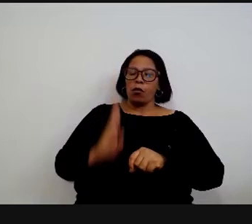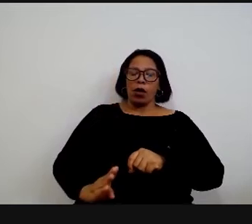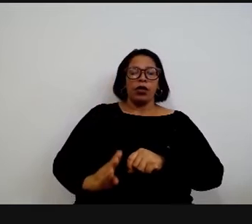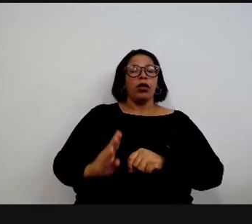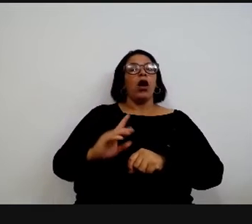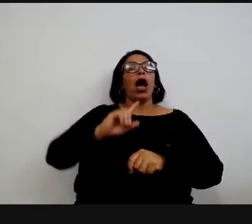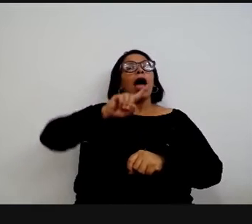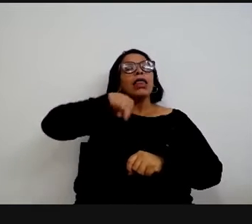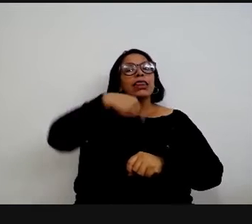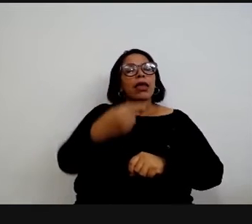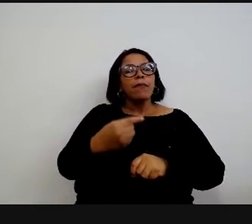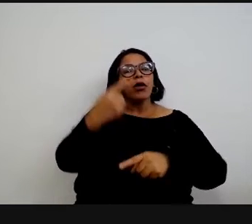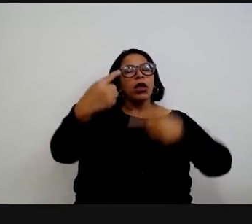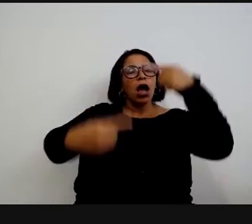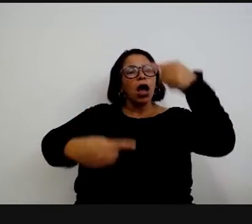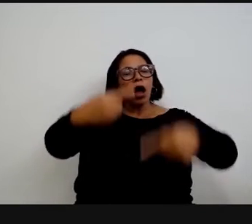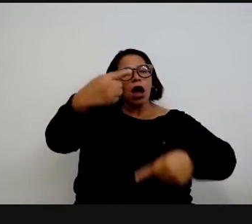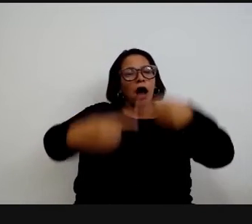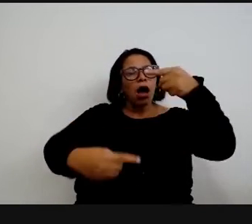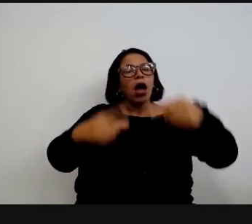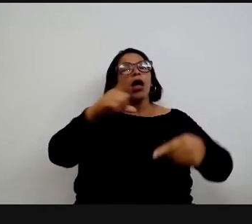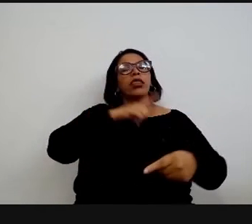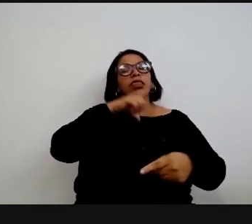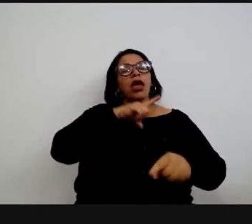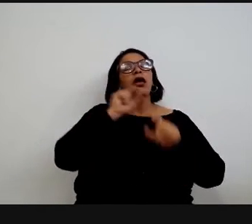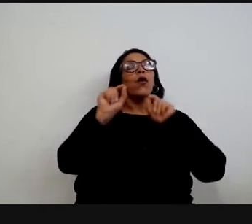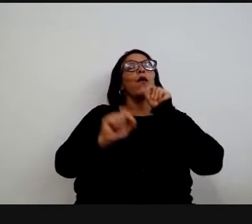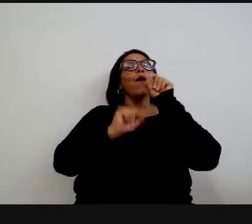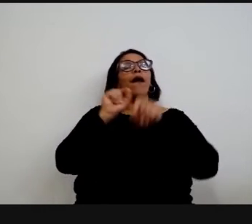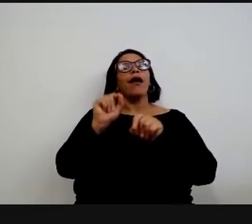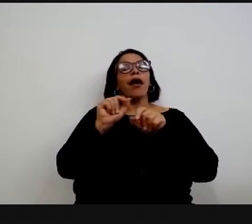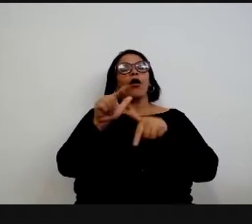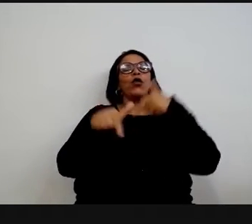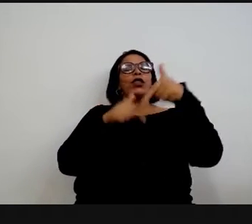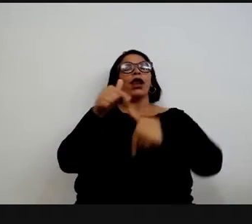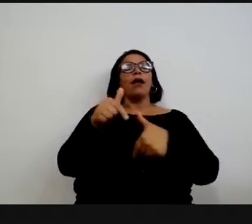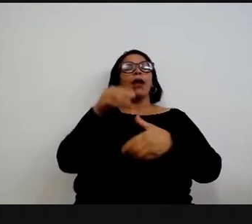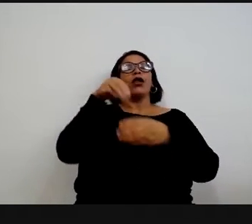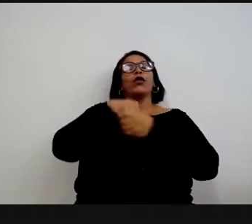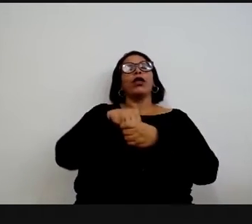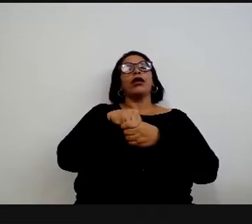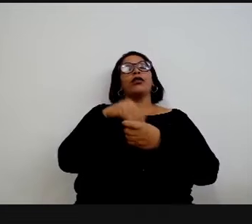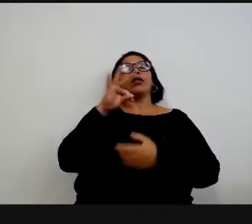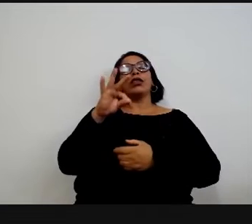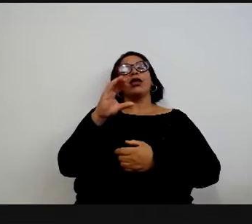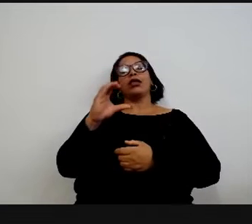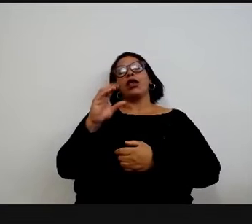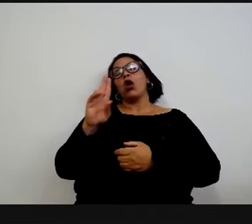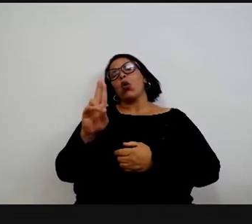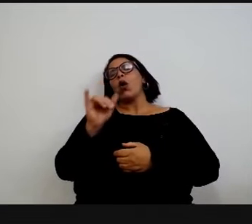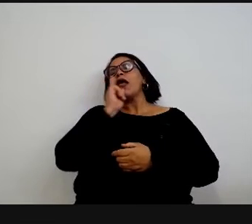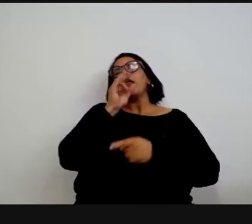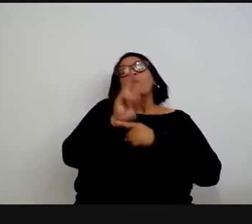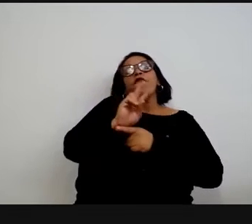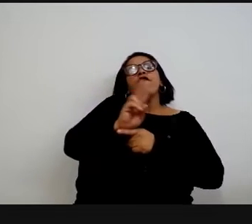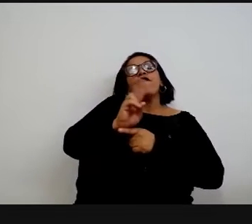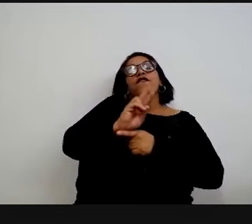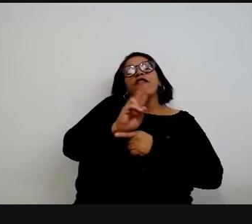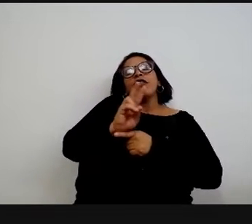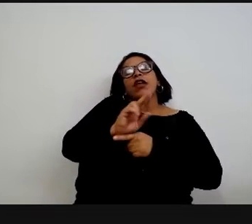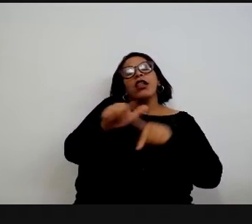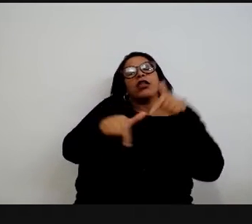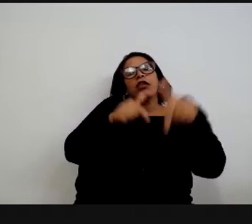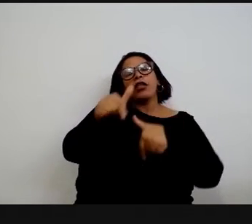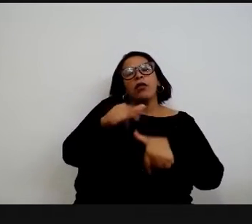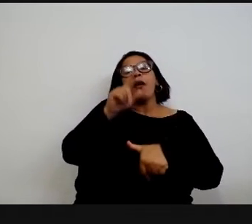a partir dessas discussões há insights, inclusive, para trabalhos do tribunal, assim, trabalhos de auditoria, de fiscalização.